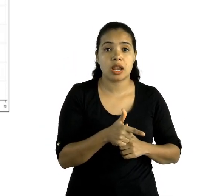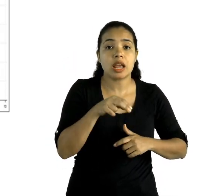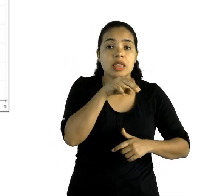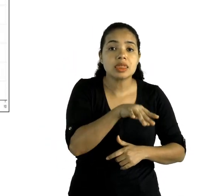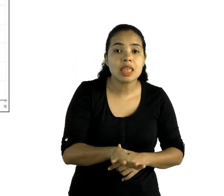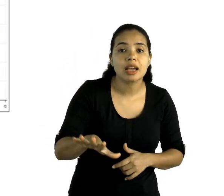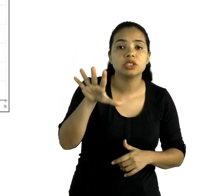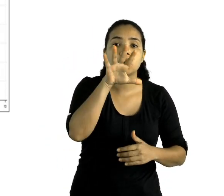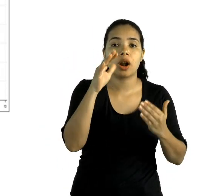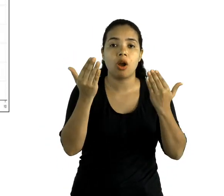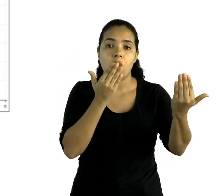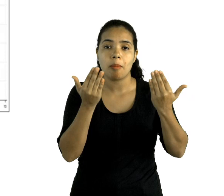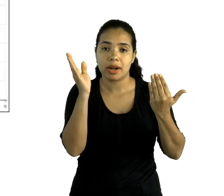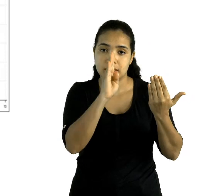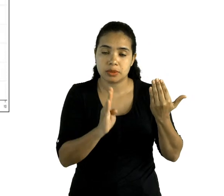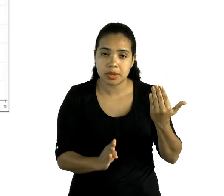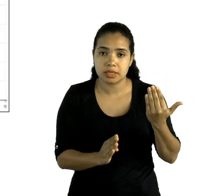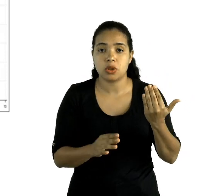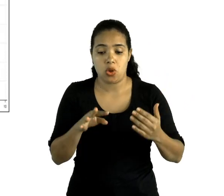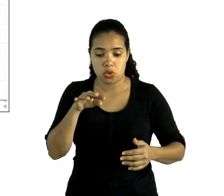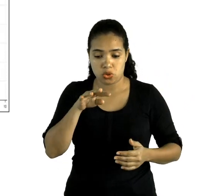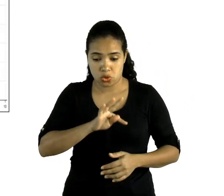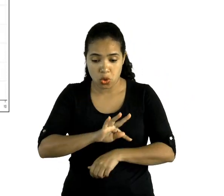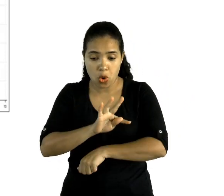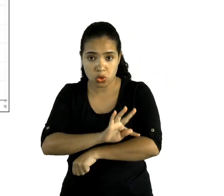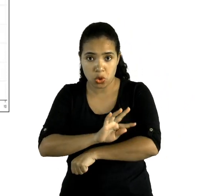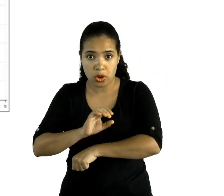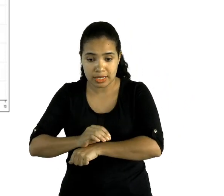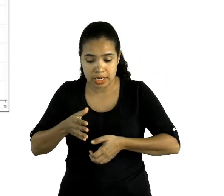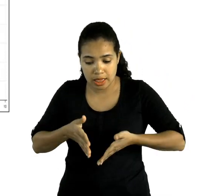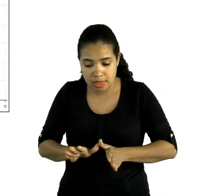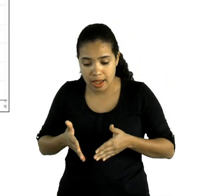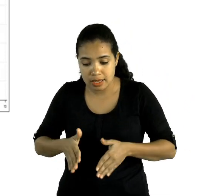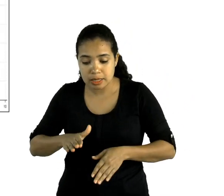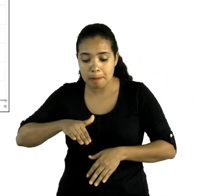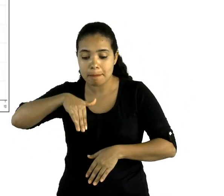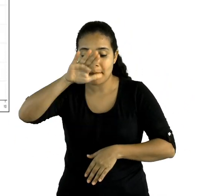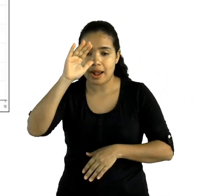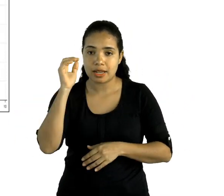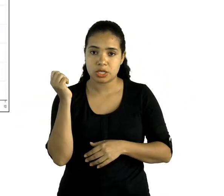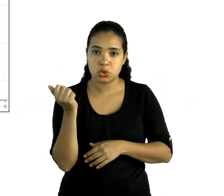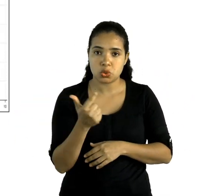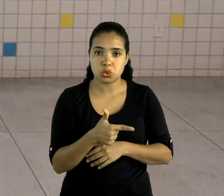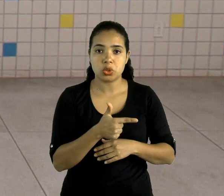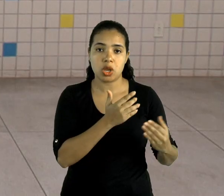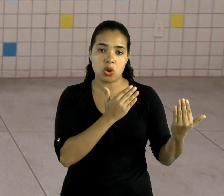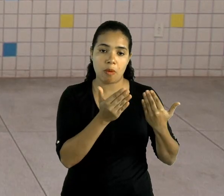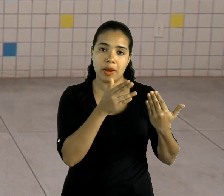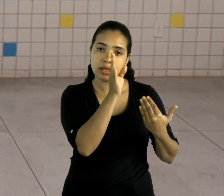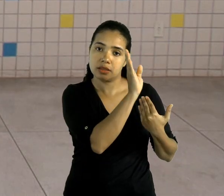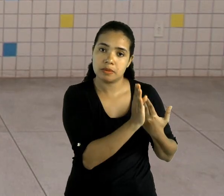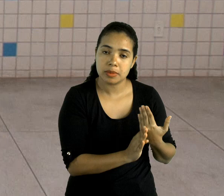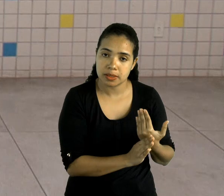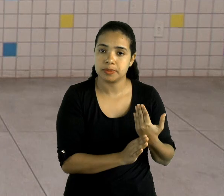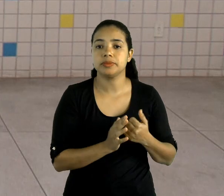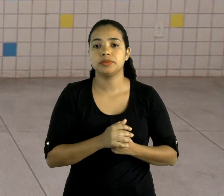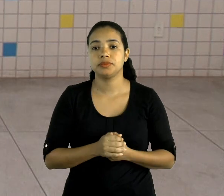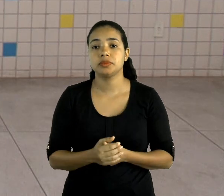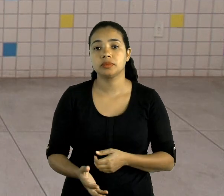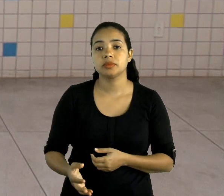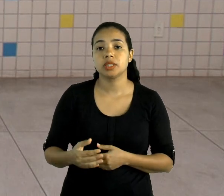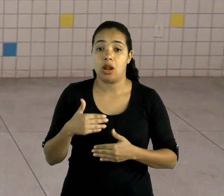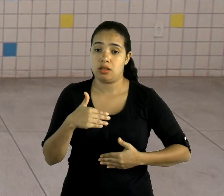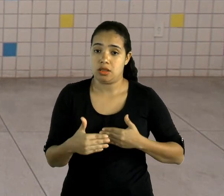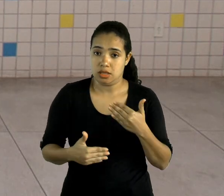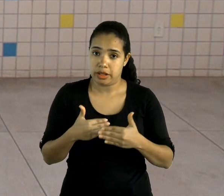nacional, ou seja, no Tocantins nascem mais pessoas que a média nacional. Dentro do nosso processo